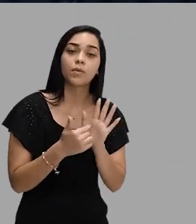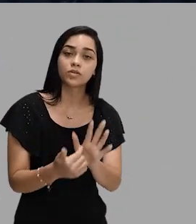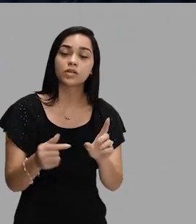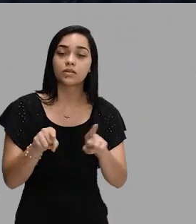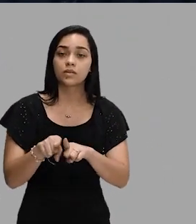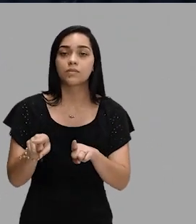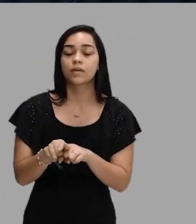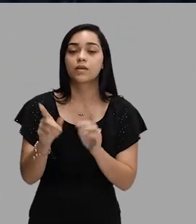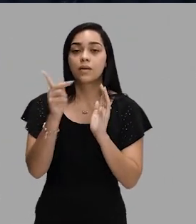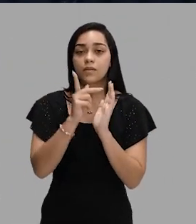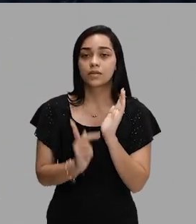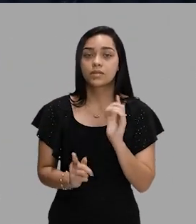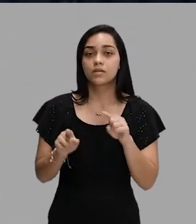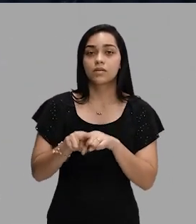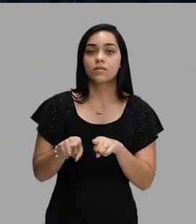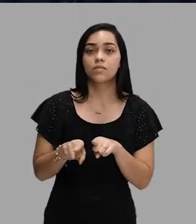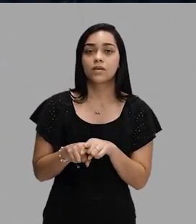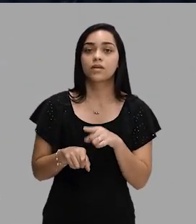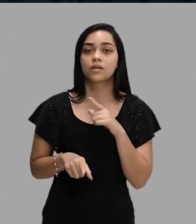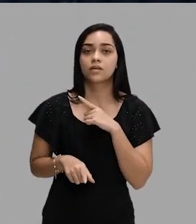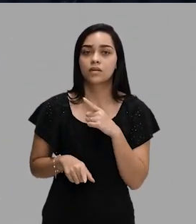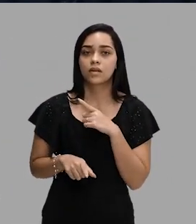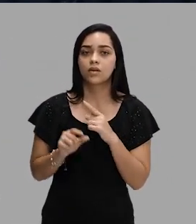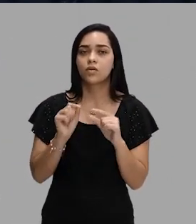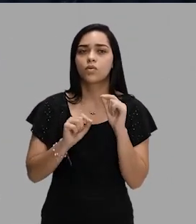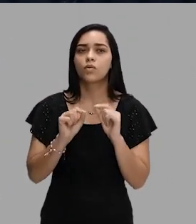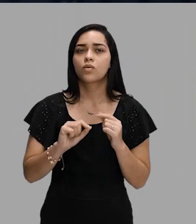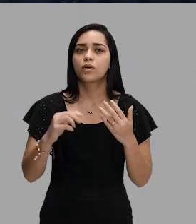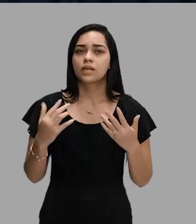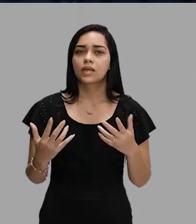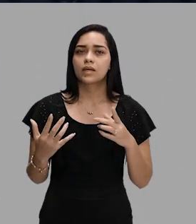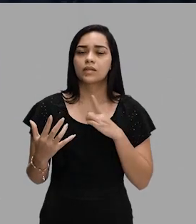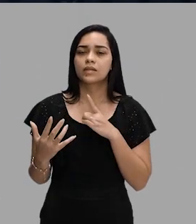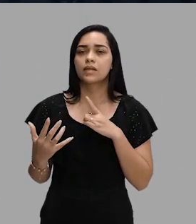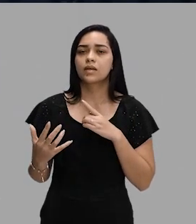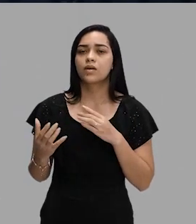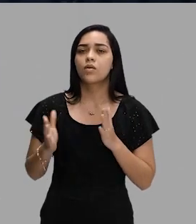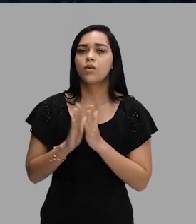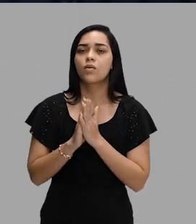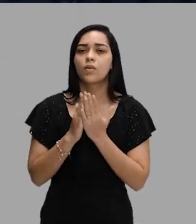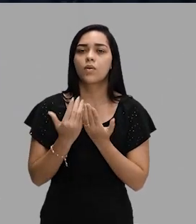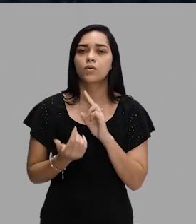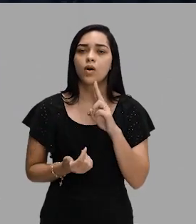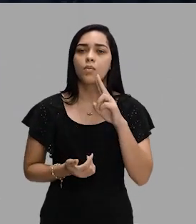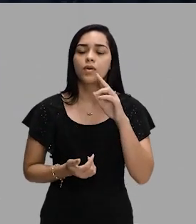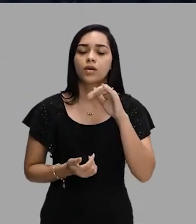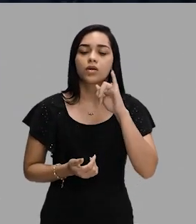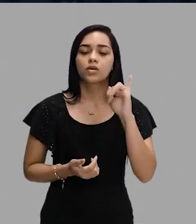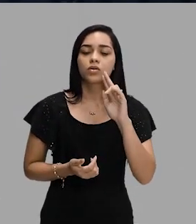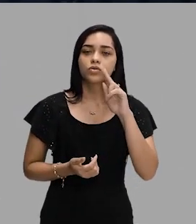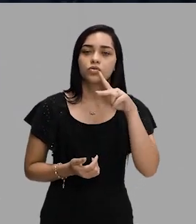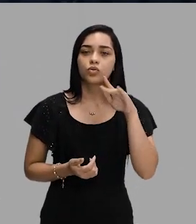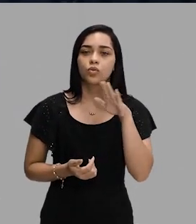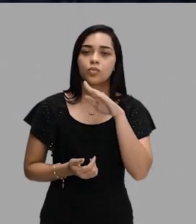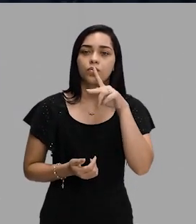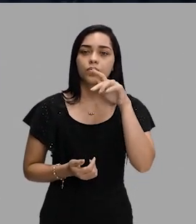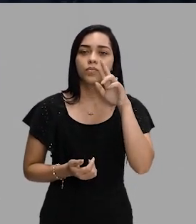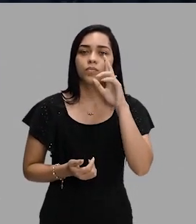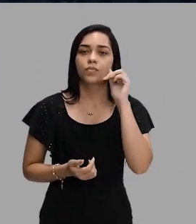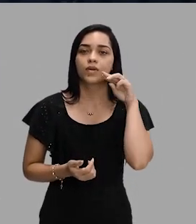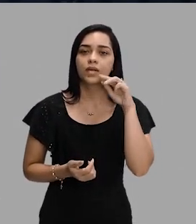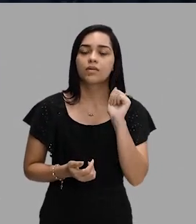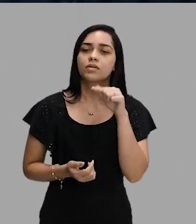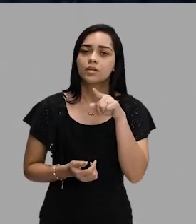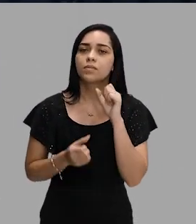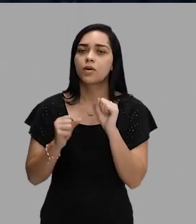na poesia, e Gonçalves Dias traz para nós isso numa obra chamada Ijuca Pirama, que eu já falei em aulas anteriores.